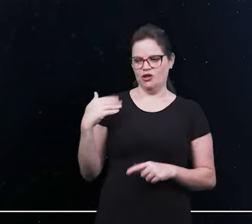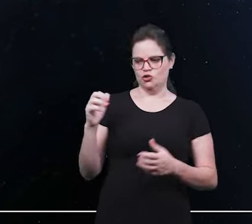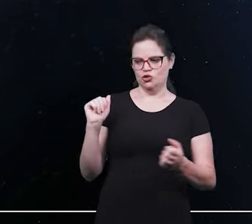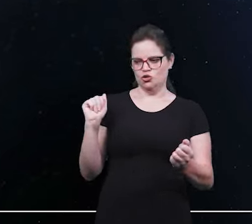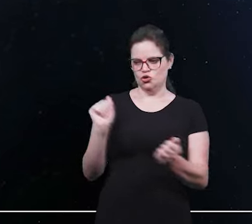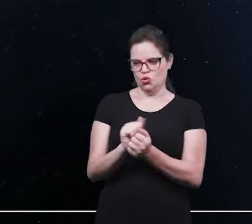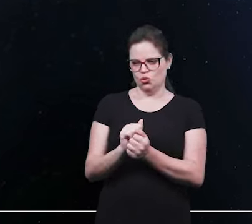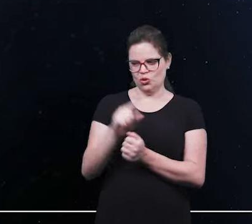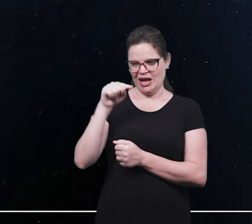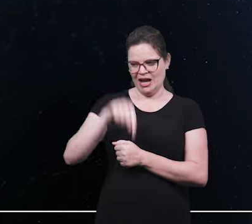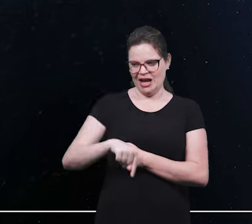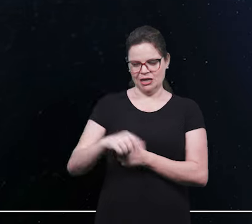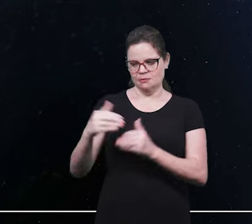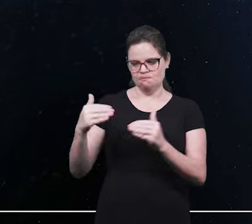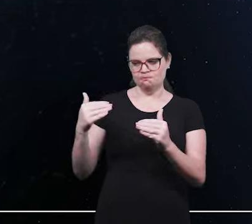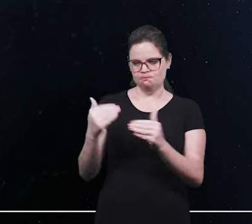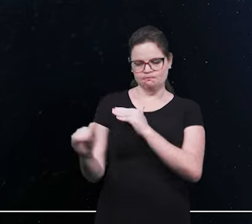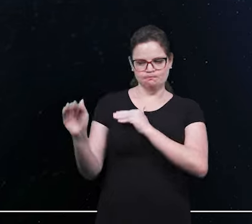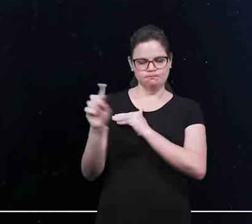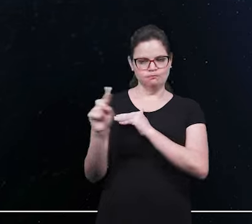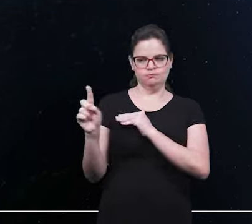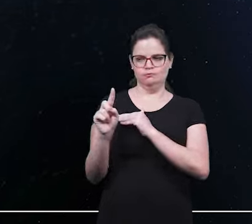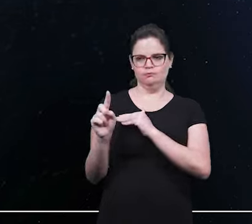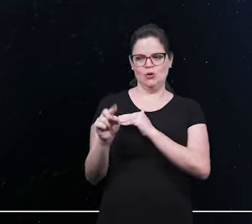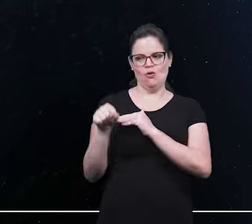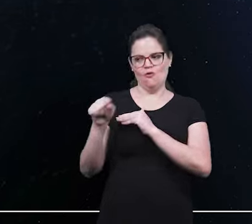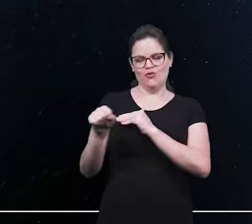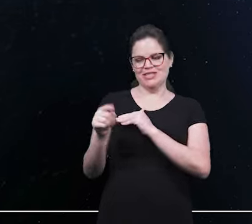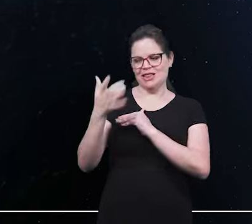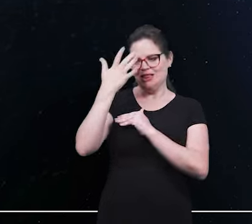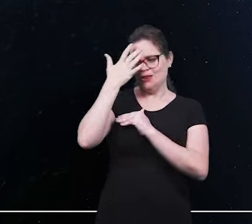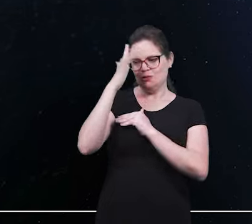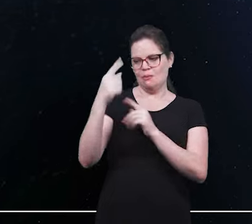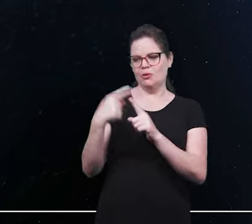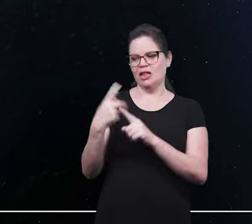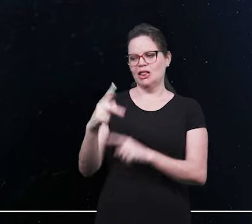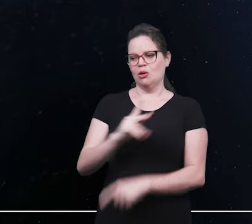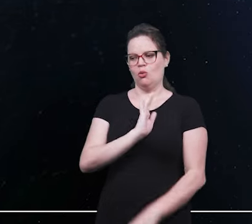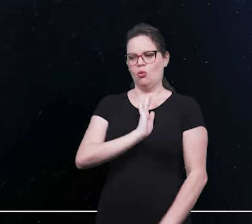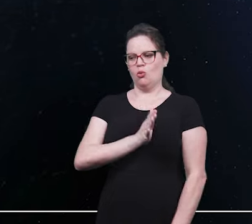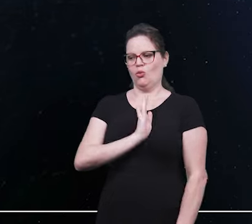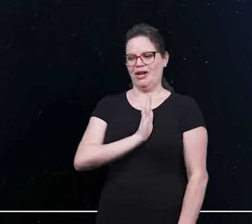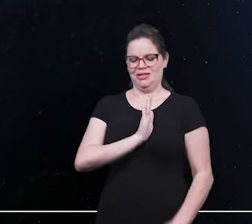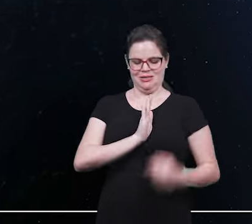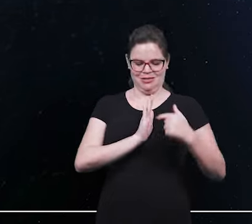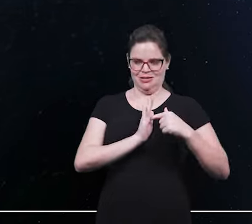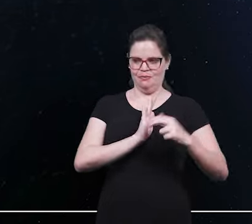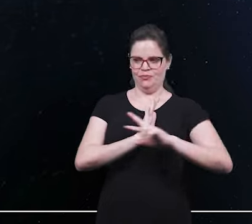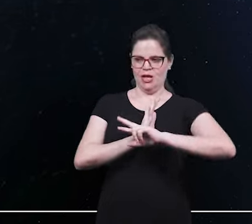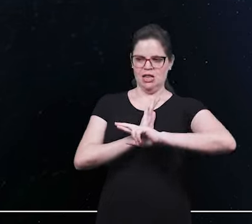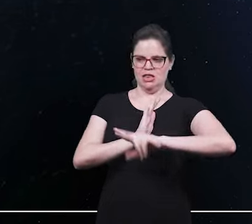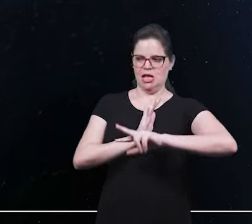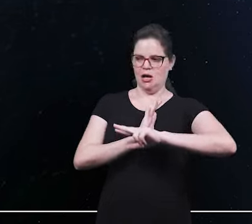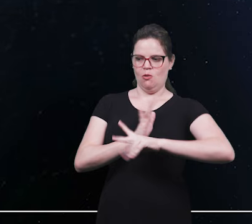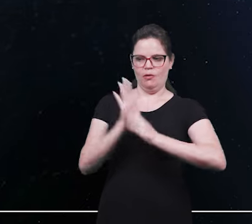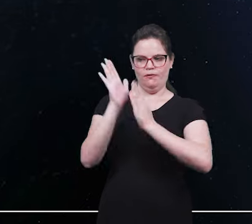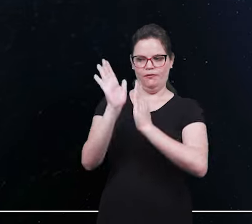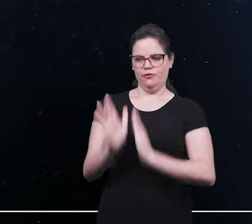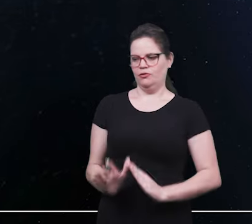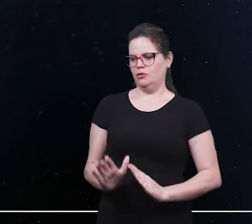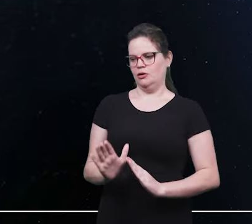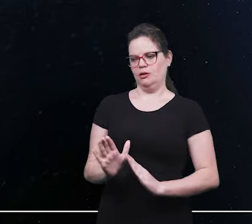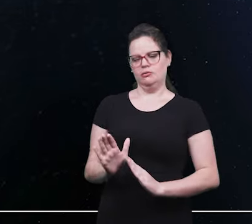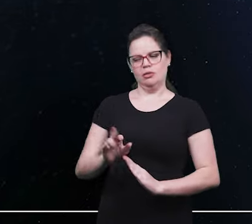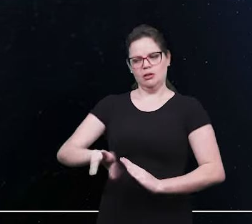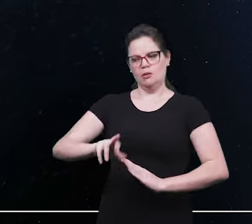assim: tu não tens parte exatamente nesta palavra, porque o teu coração não é reto